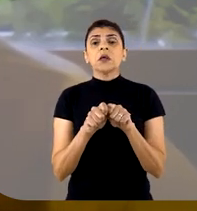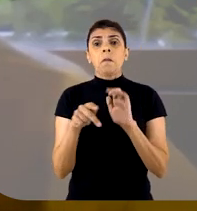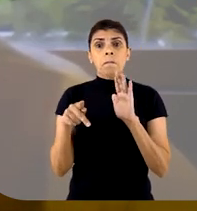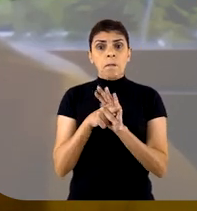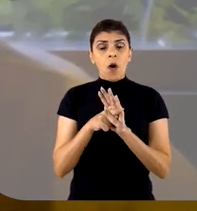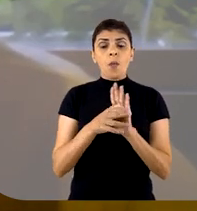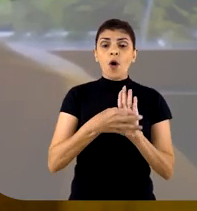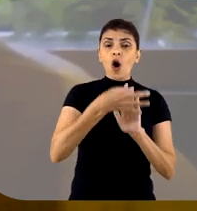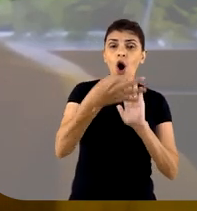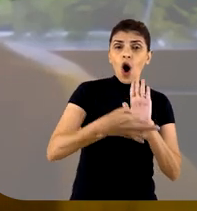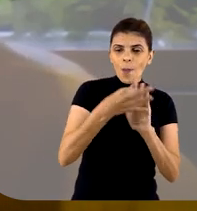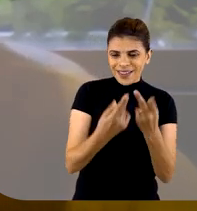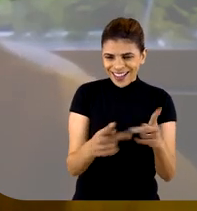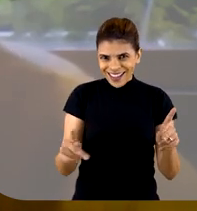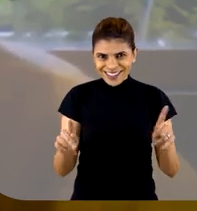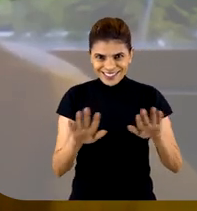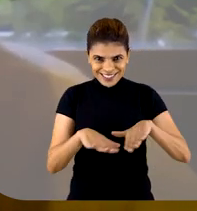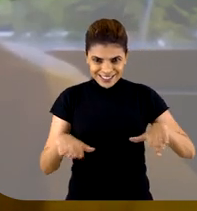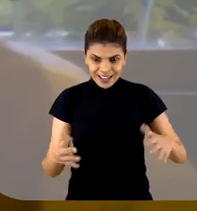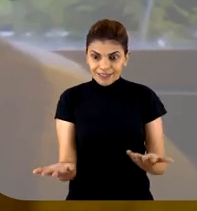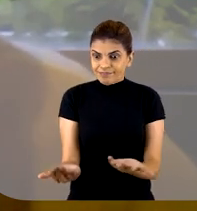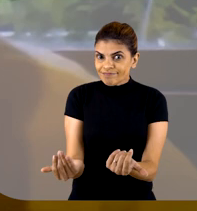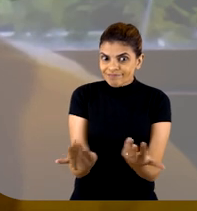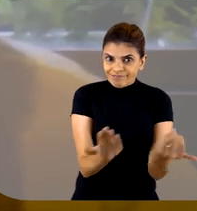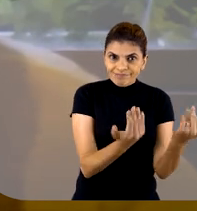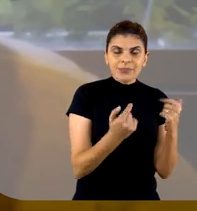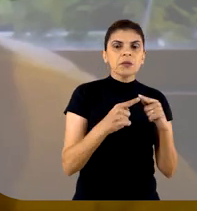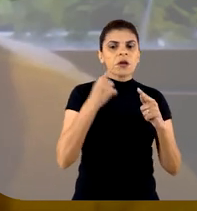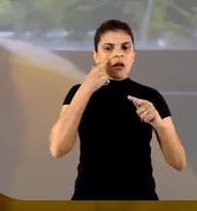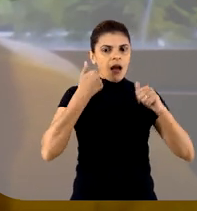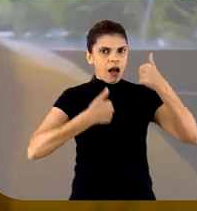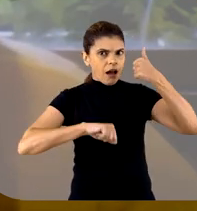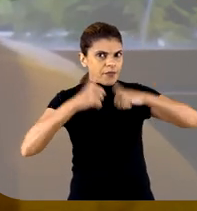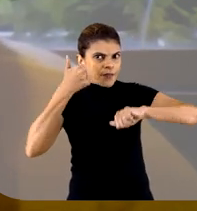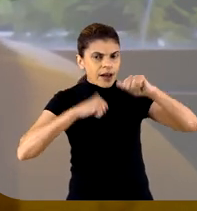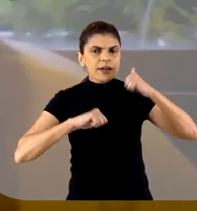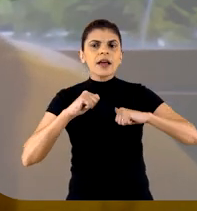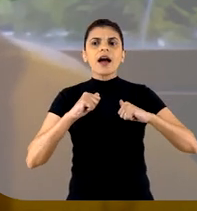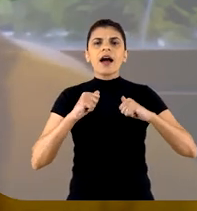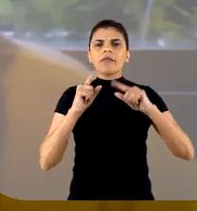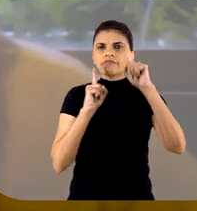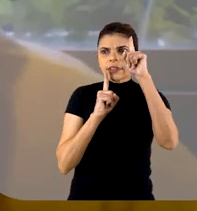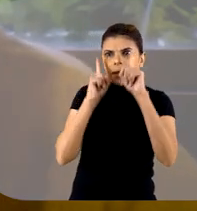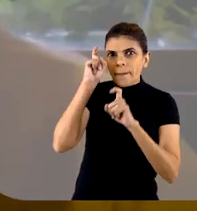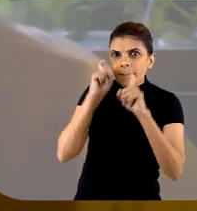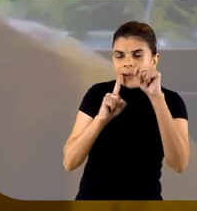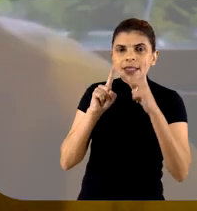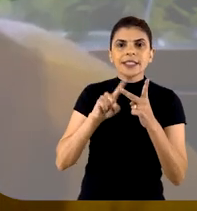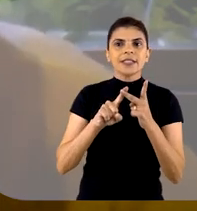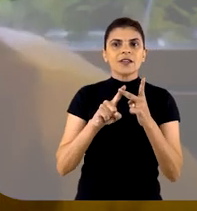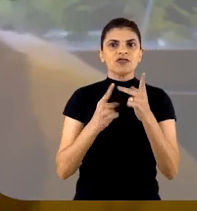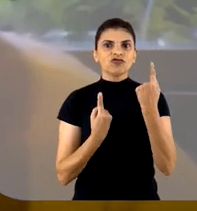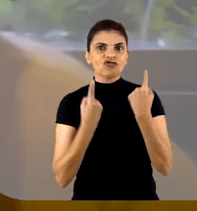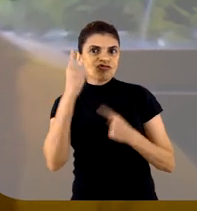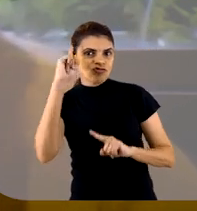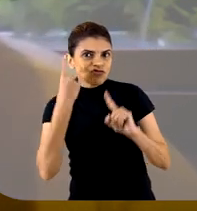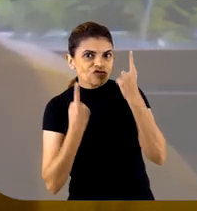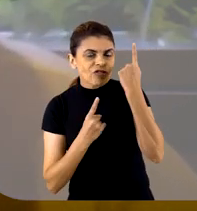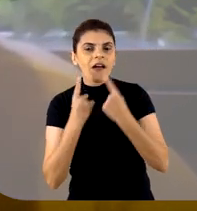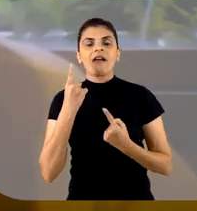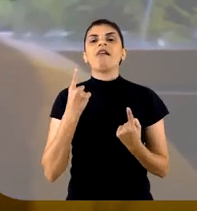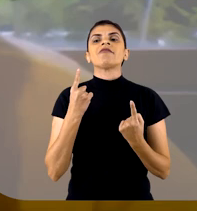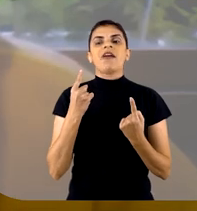feita através da fala, dos comentários das crianças, mas é importante também avaliar a expressão facial,